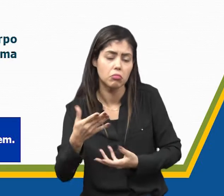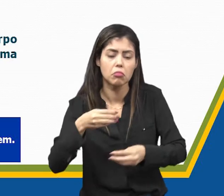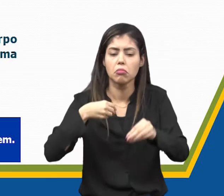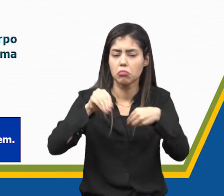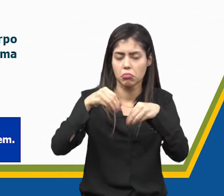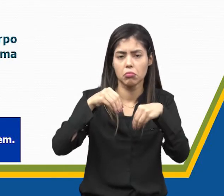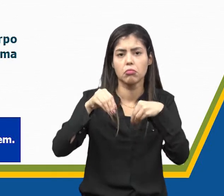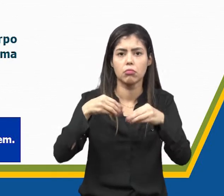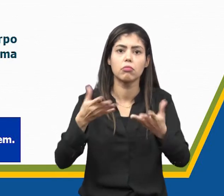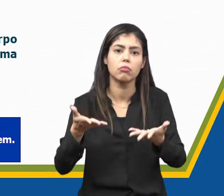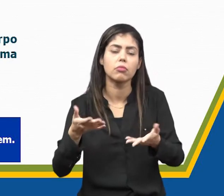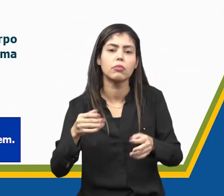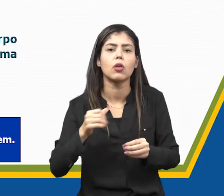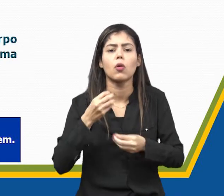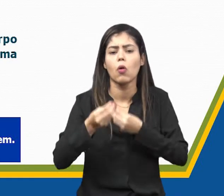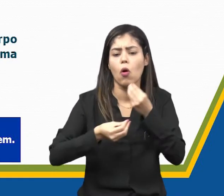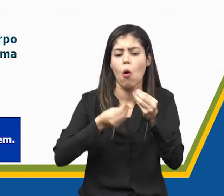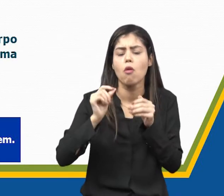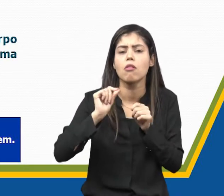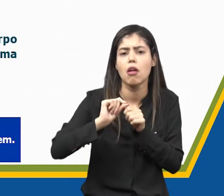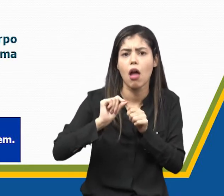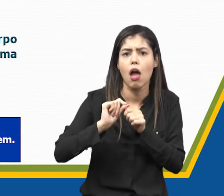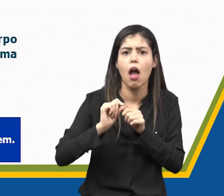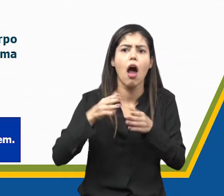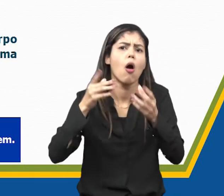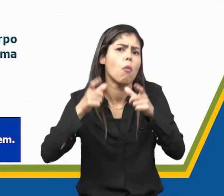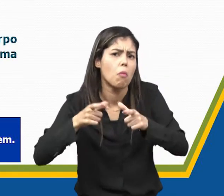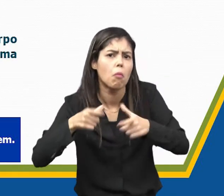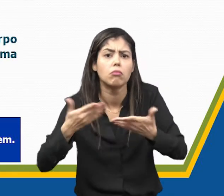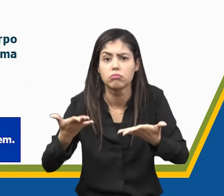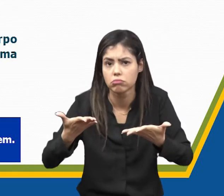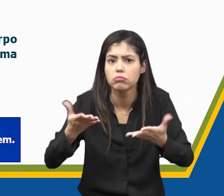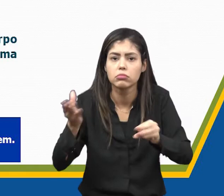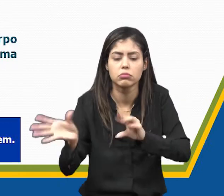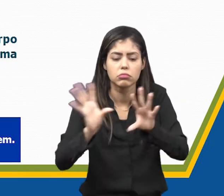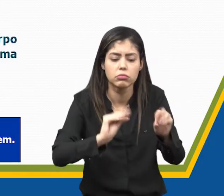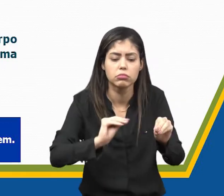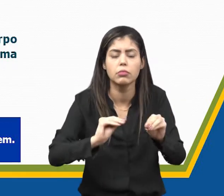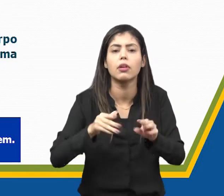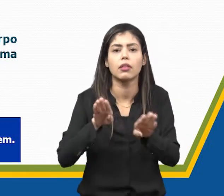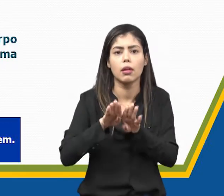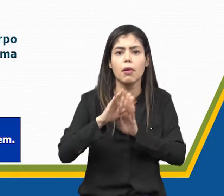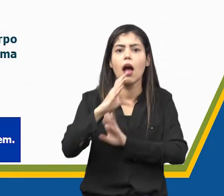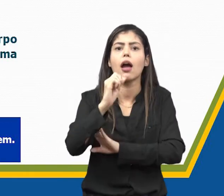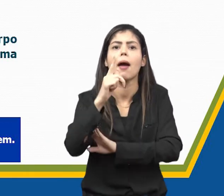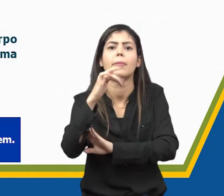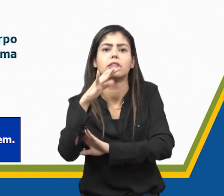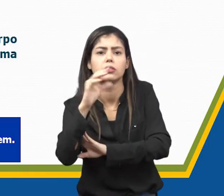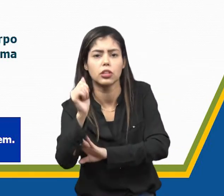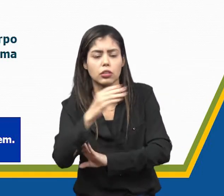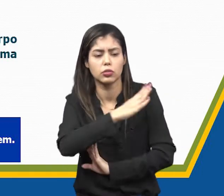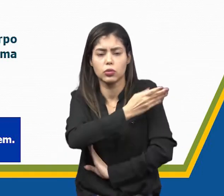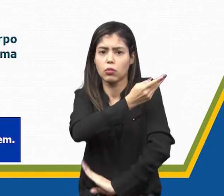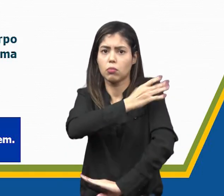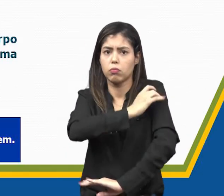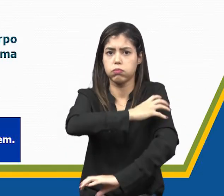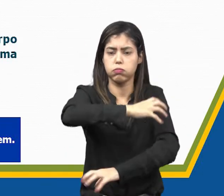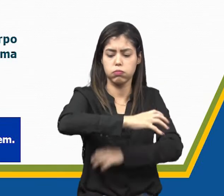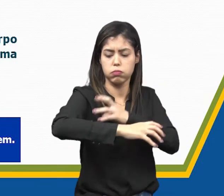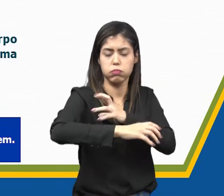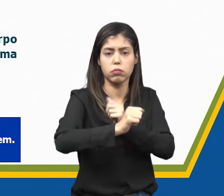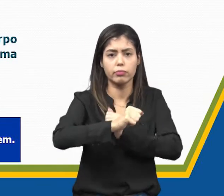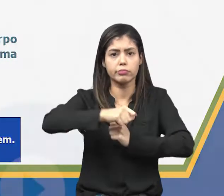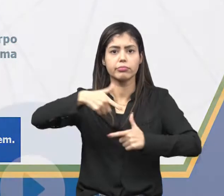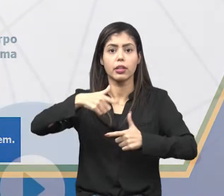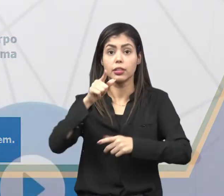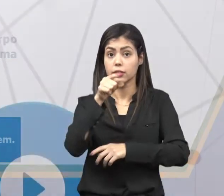flexibilidade, né? Como se aplica isso no dia a dia, em que momento você visualiza. É a capacidade dos músculos alongarem. Então, se